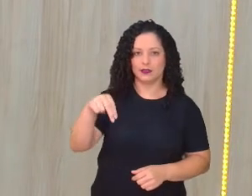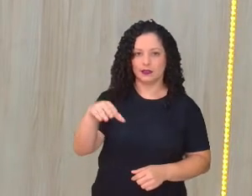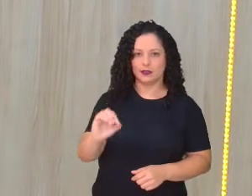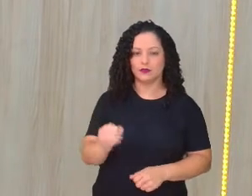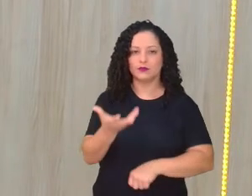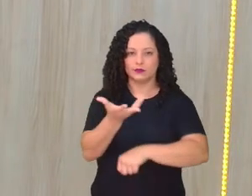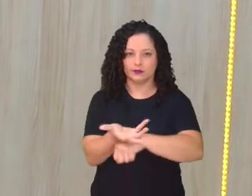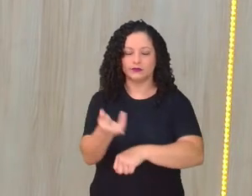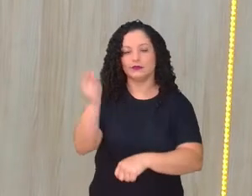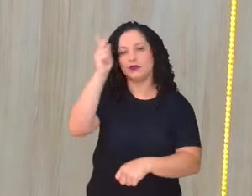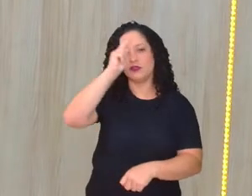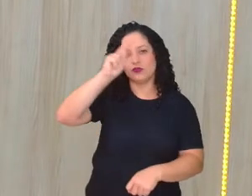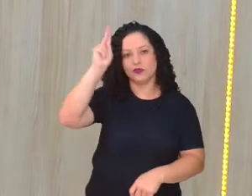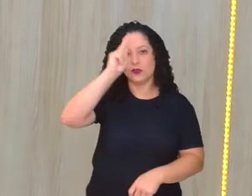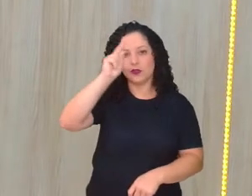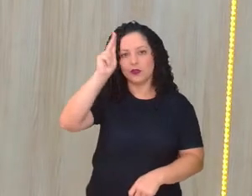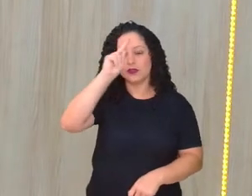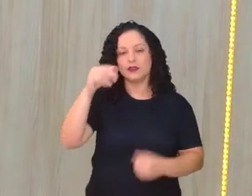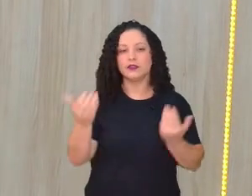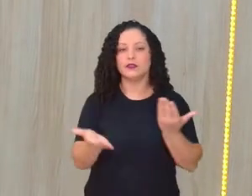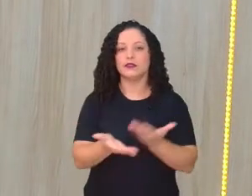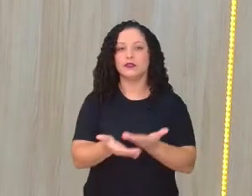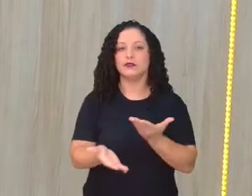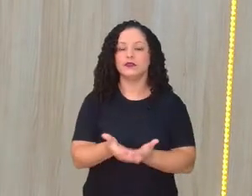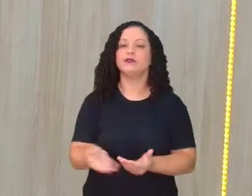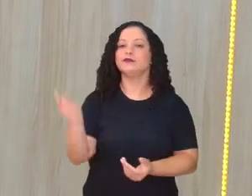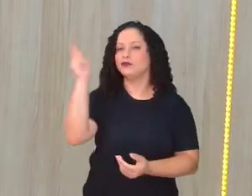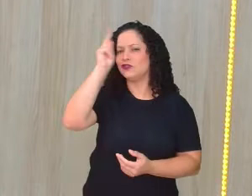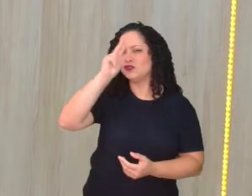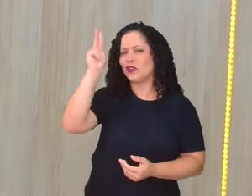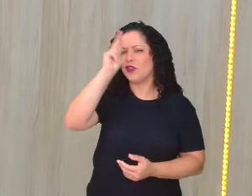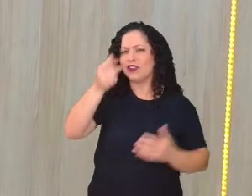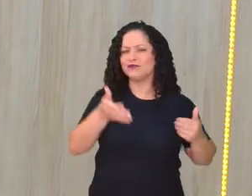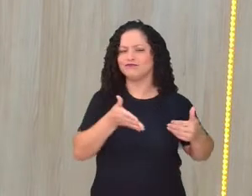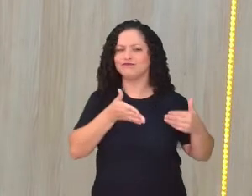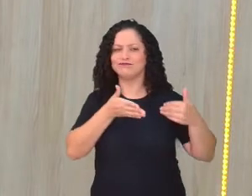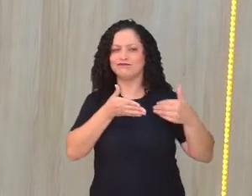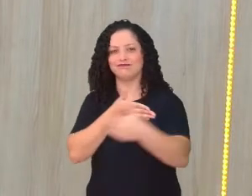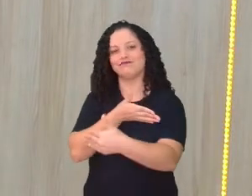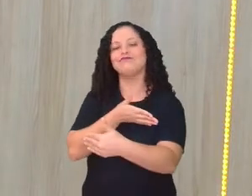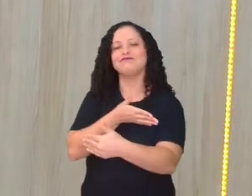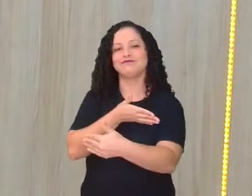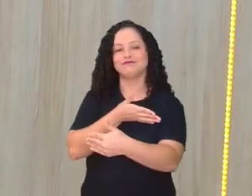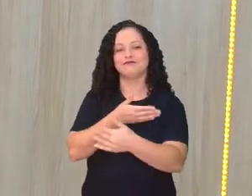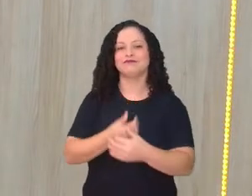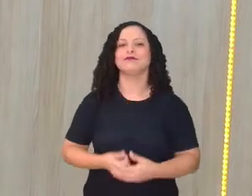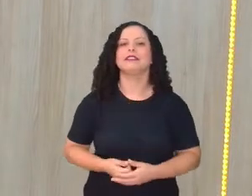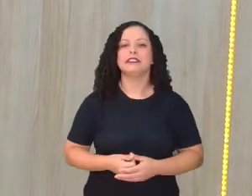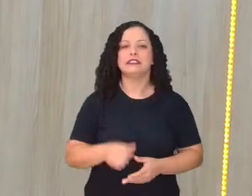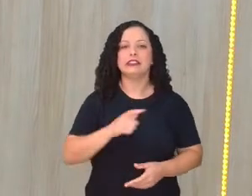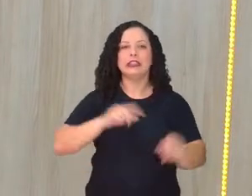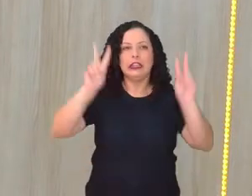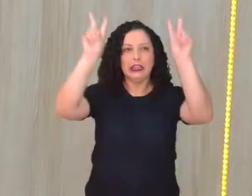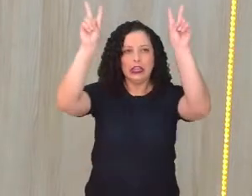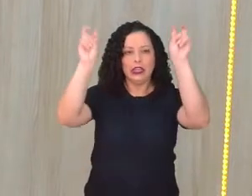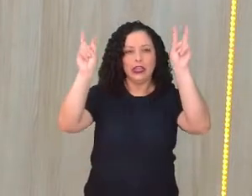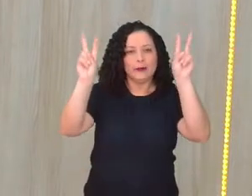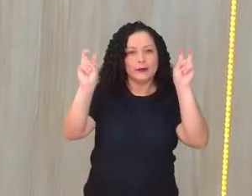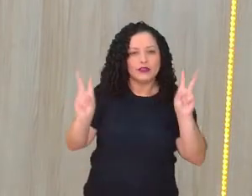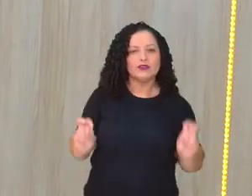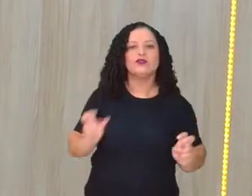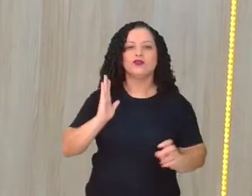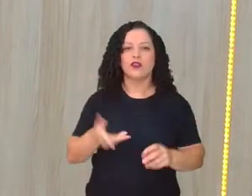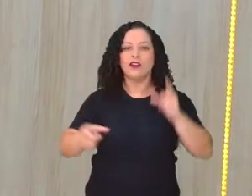para mais uma aula de História e dando continuidade, né, a um bloco de temas que a gente